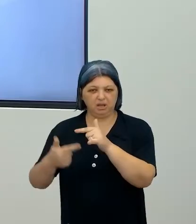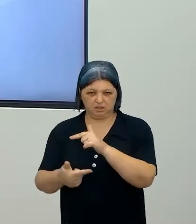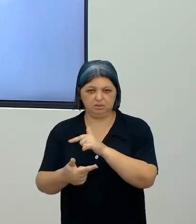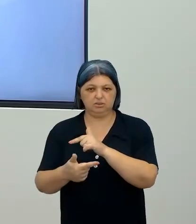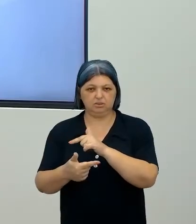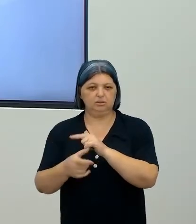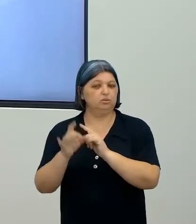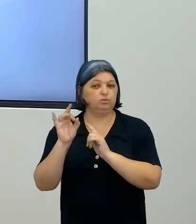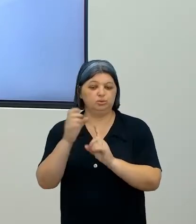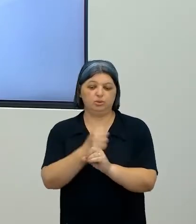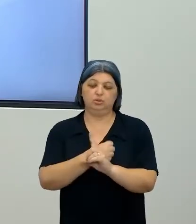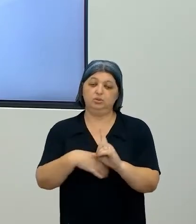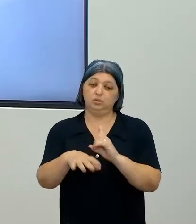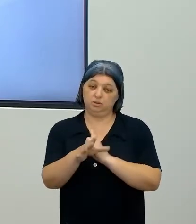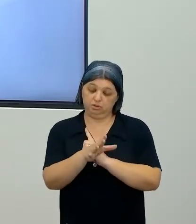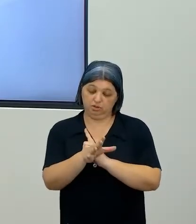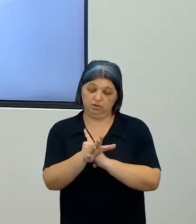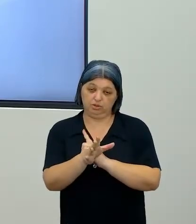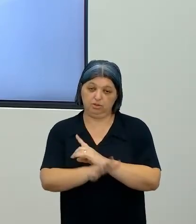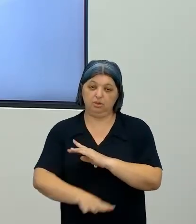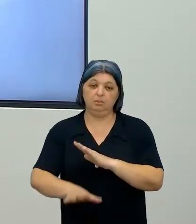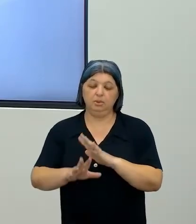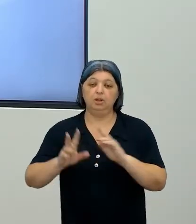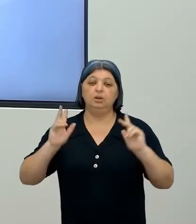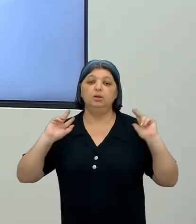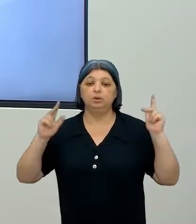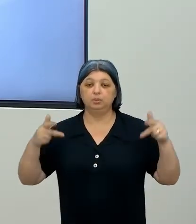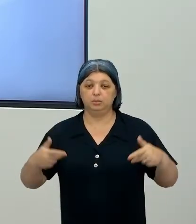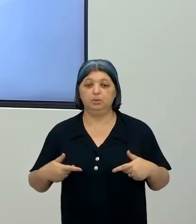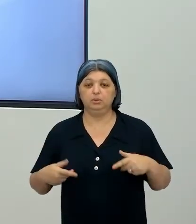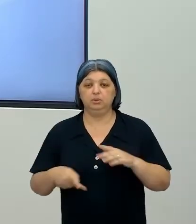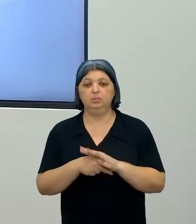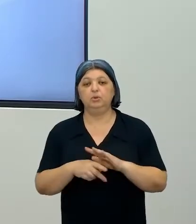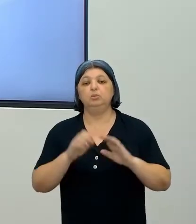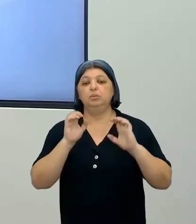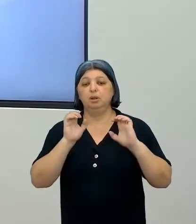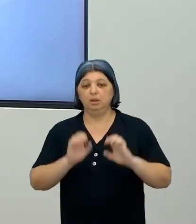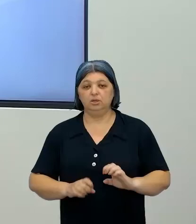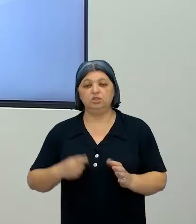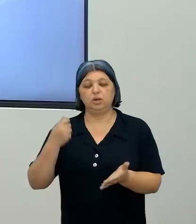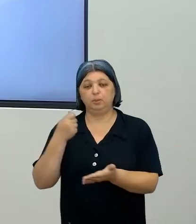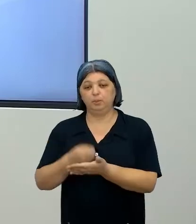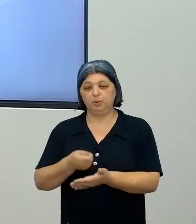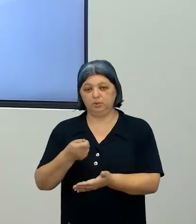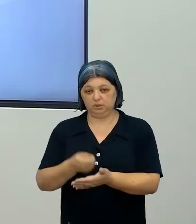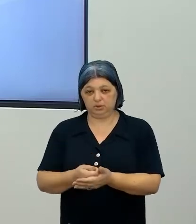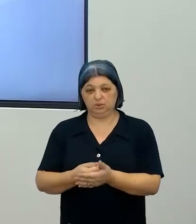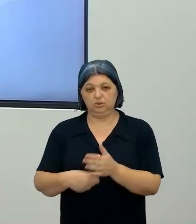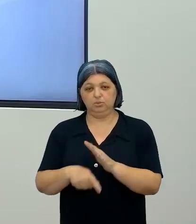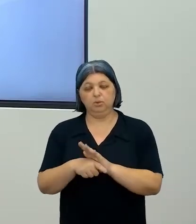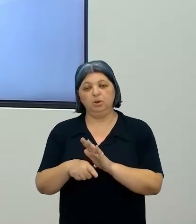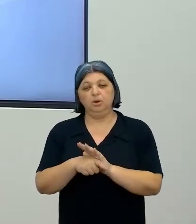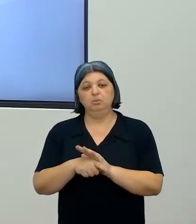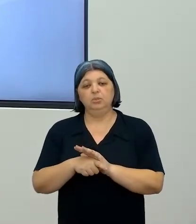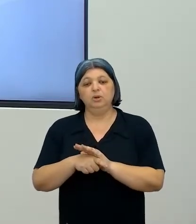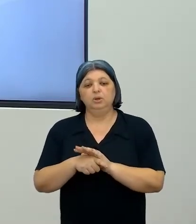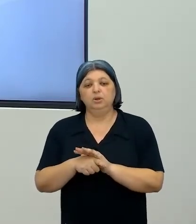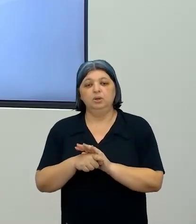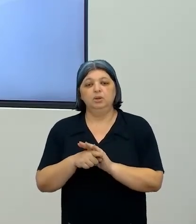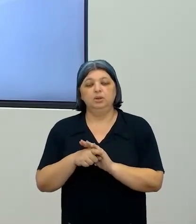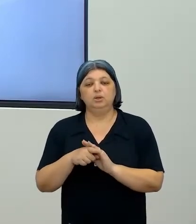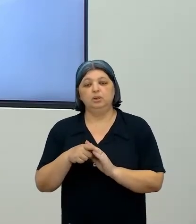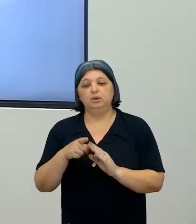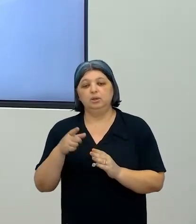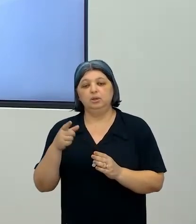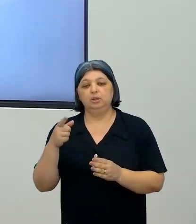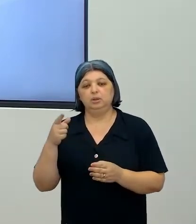da sociologia, mas das humanidades, que é A Ética Protestante e o Espírito do Capitalismo.